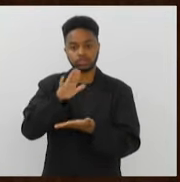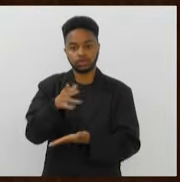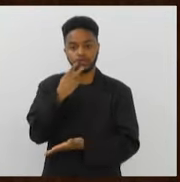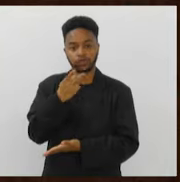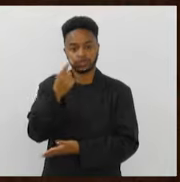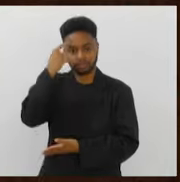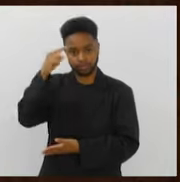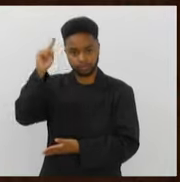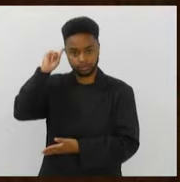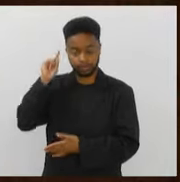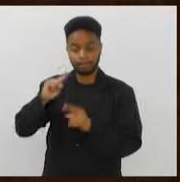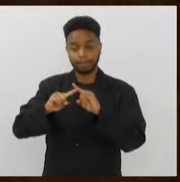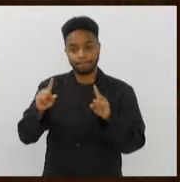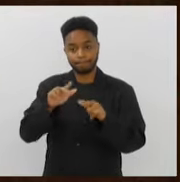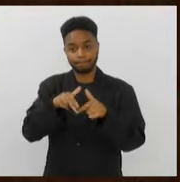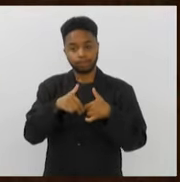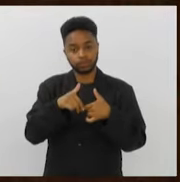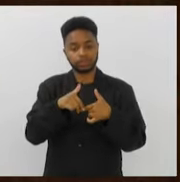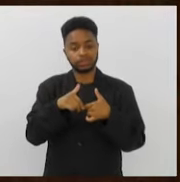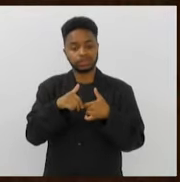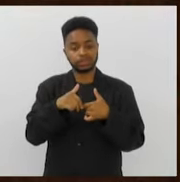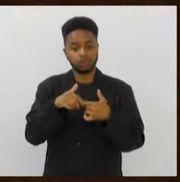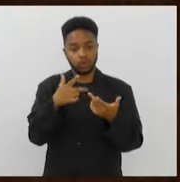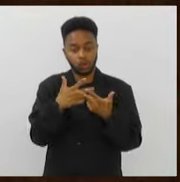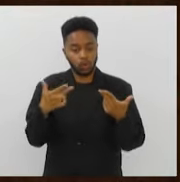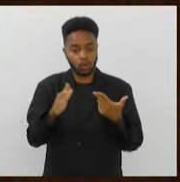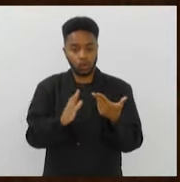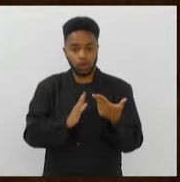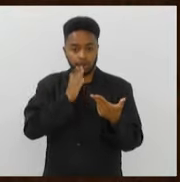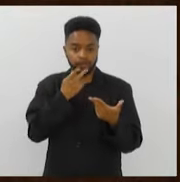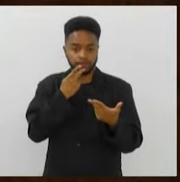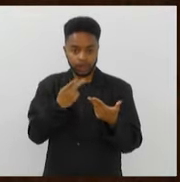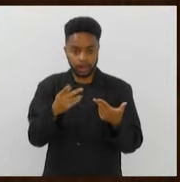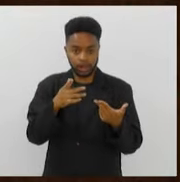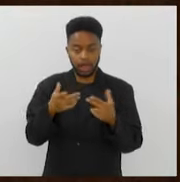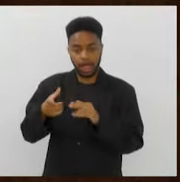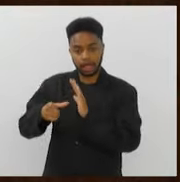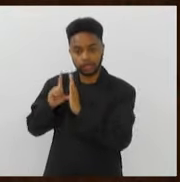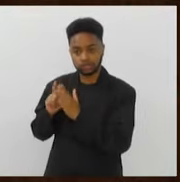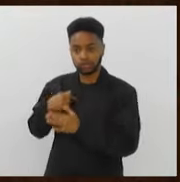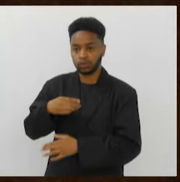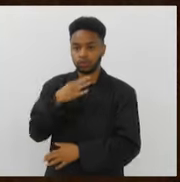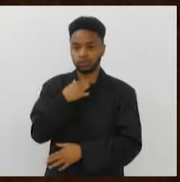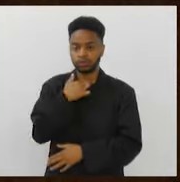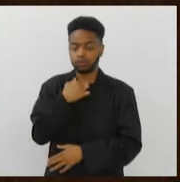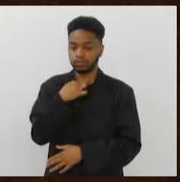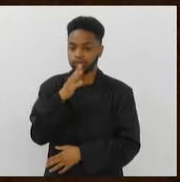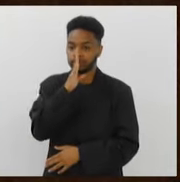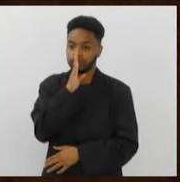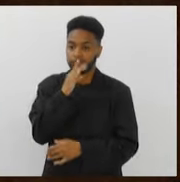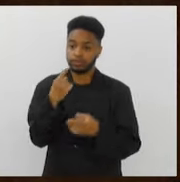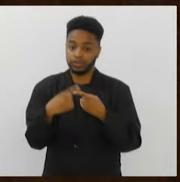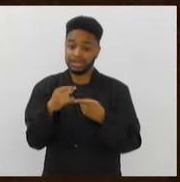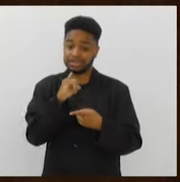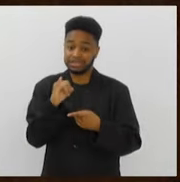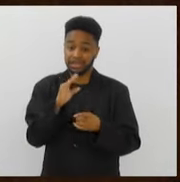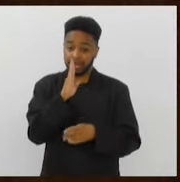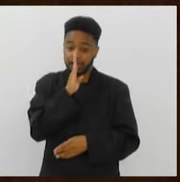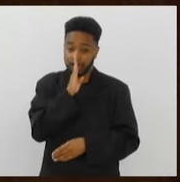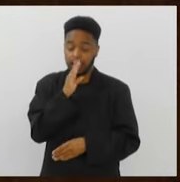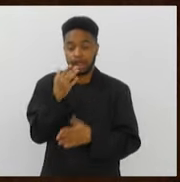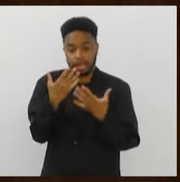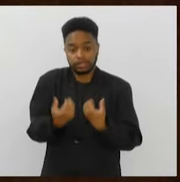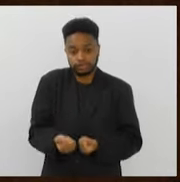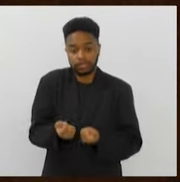semana passada, mas diante de tanta barbaridade dita aqui, não poderia me silenciar. Afinal de contas, quem cala consente